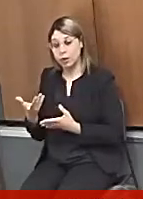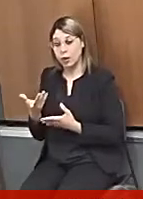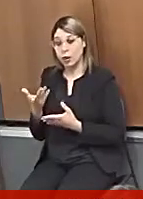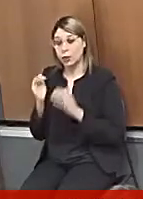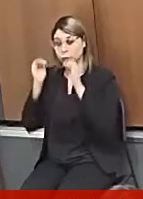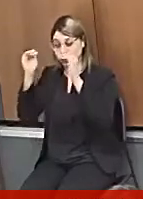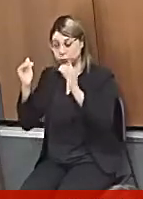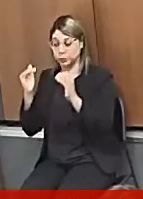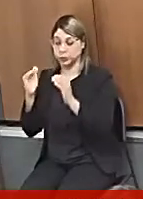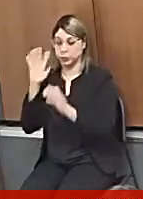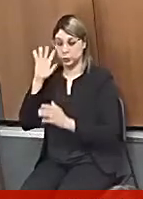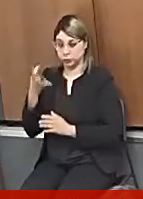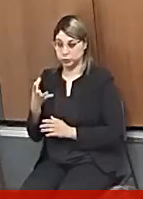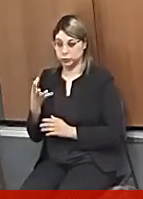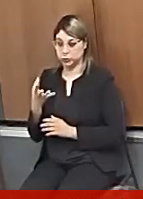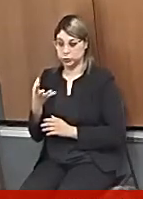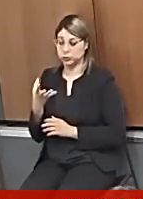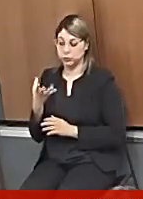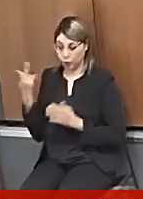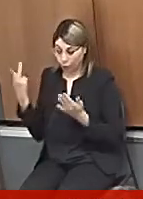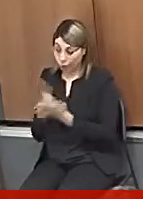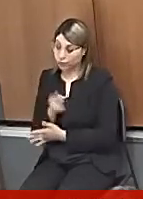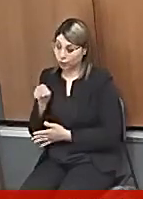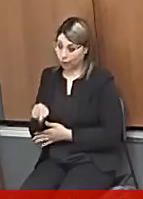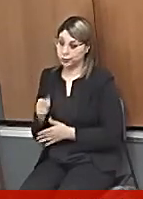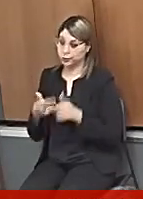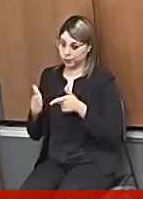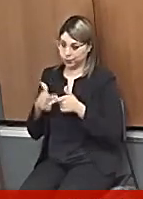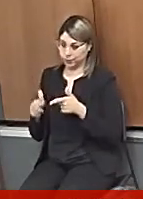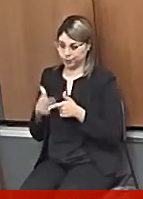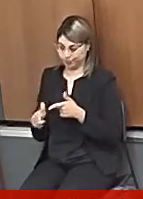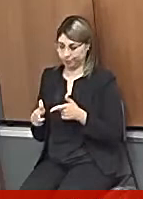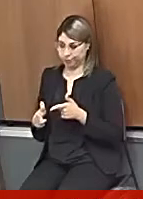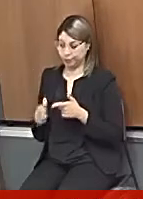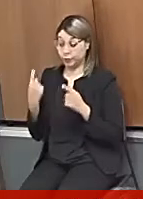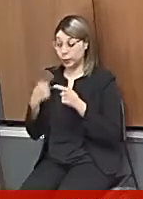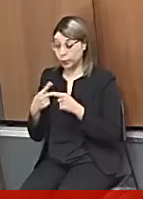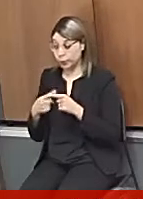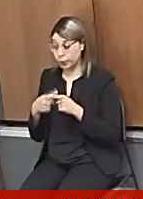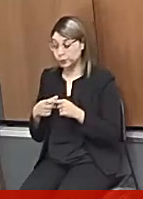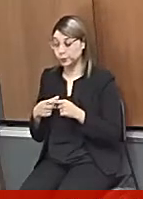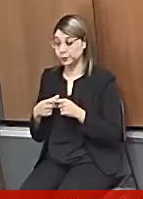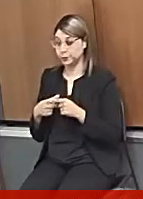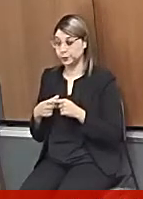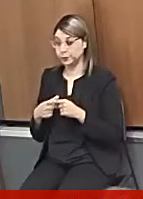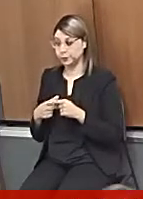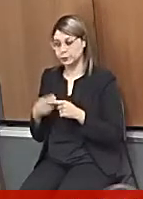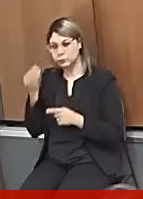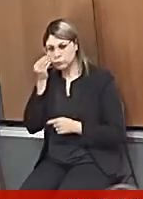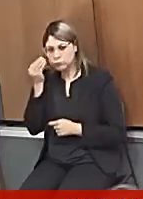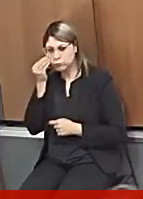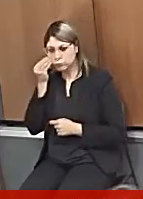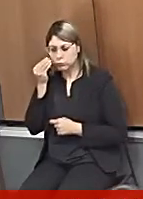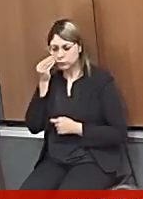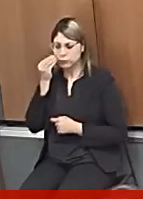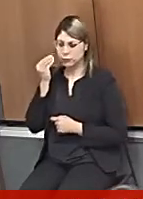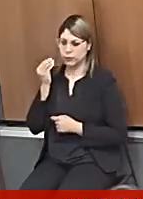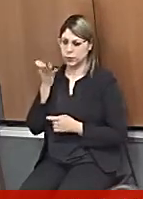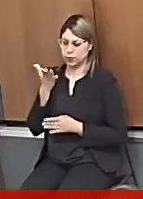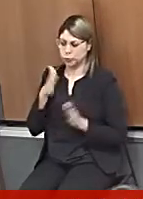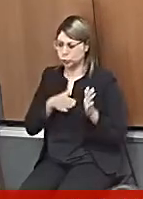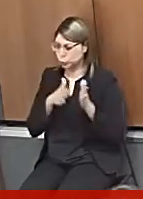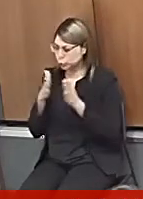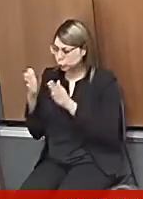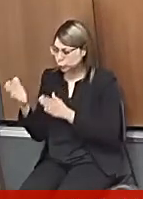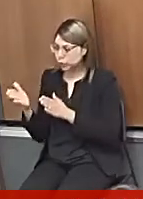a nora o o o divisor de águas no caso é isso porque é a tentativa que foi feita ao longo